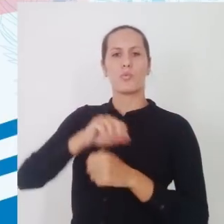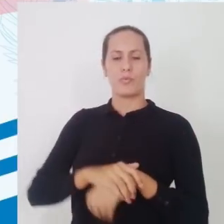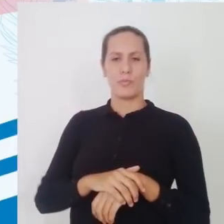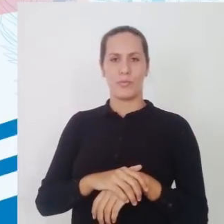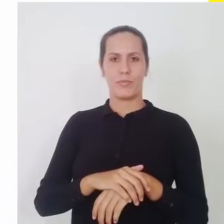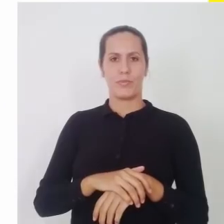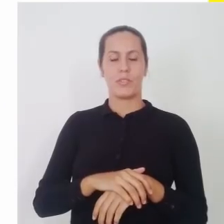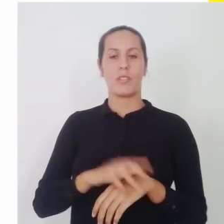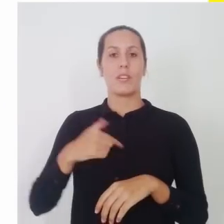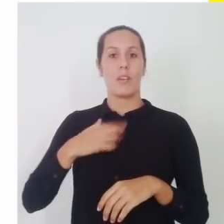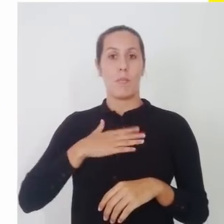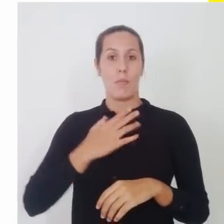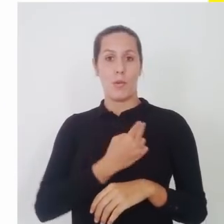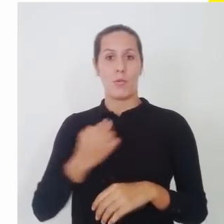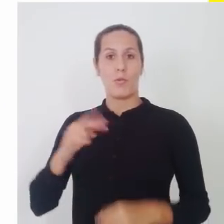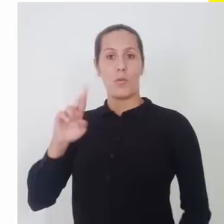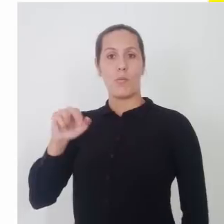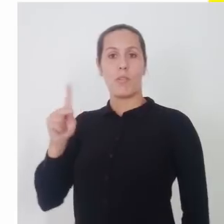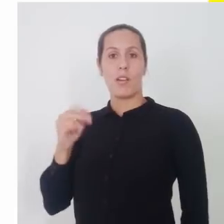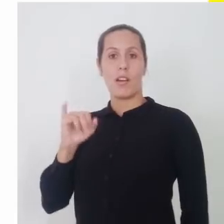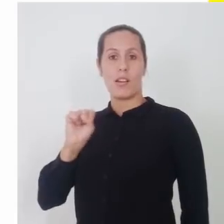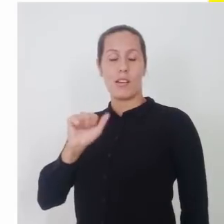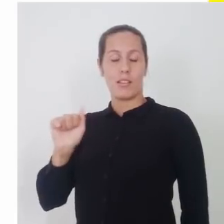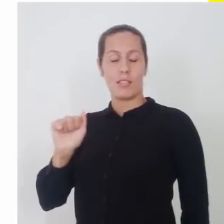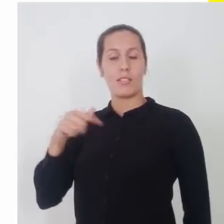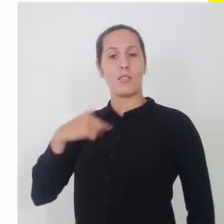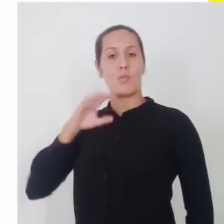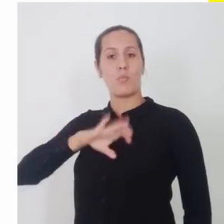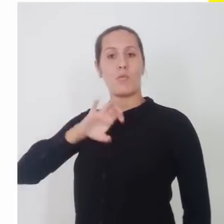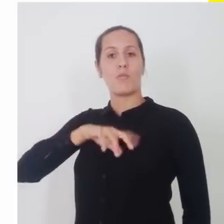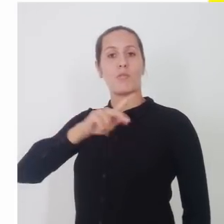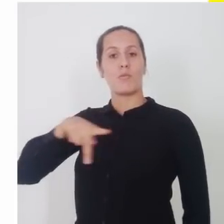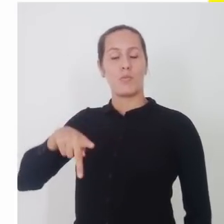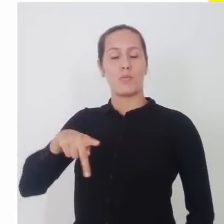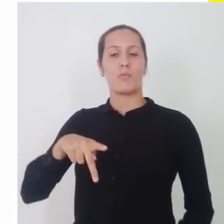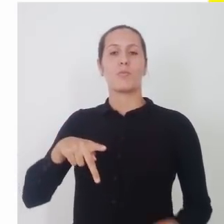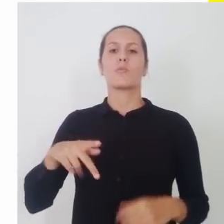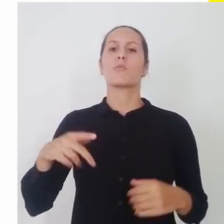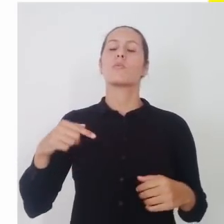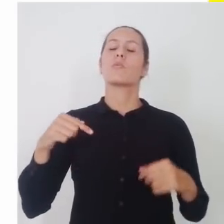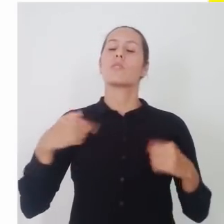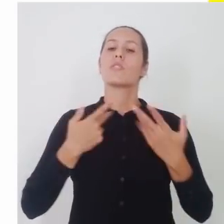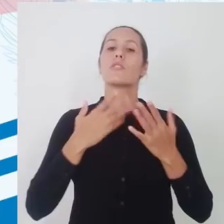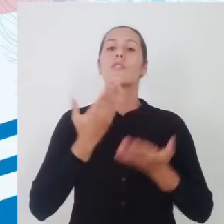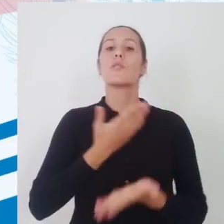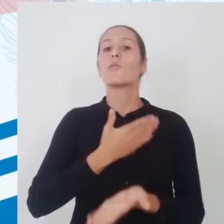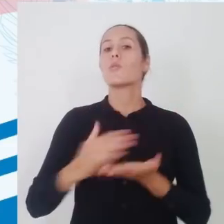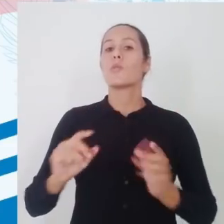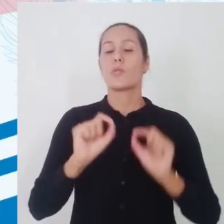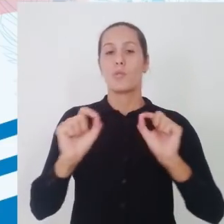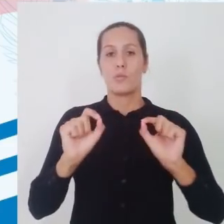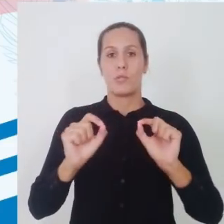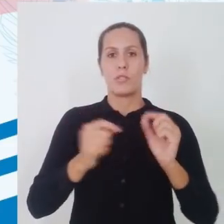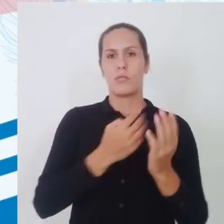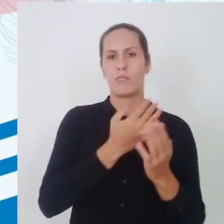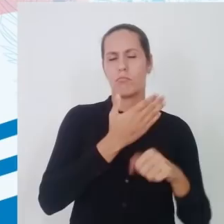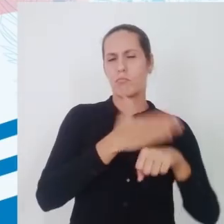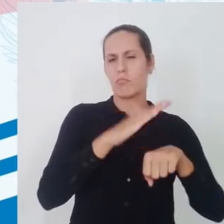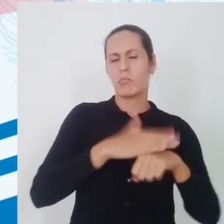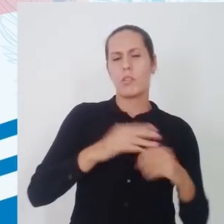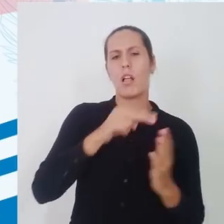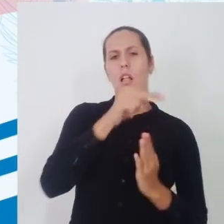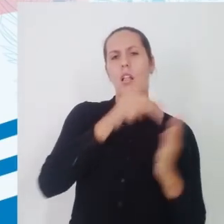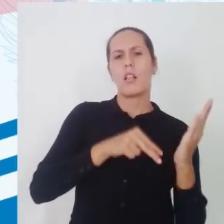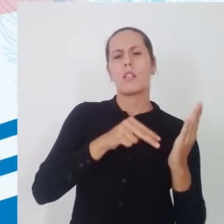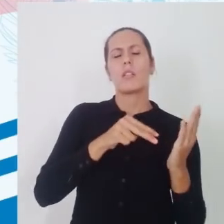língua portuguesa. A gente vai começar com um exercício de leitura de imagens. Você pode até pensar que leitura de imagens